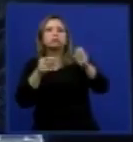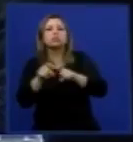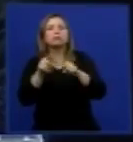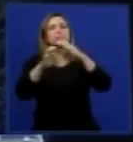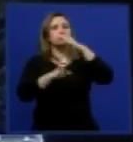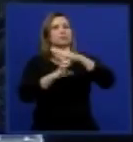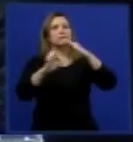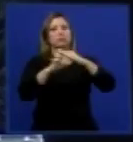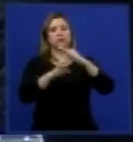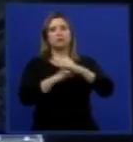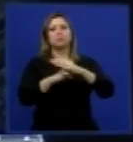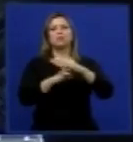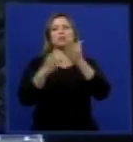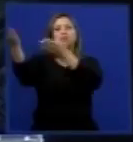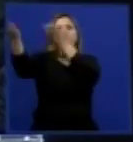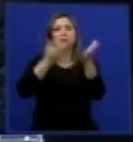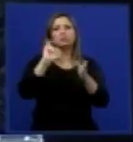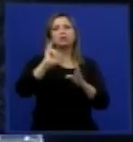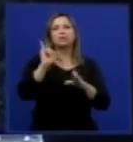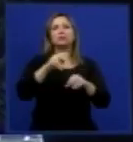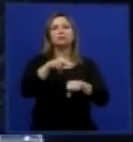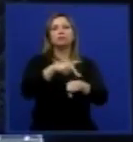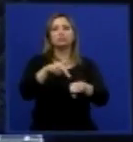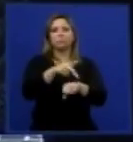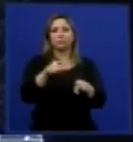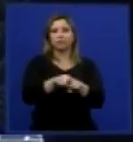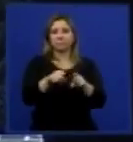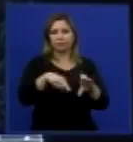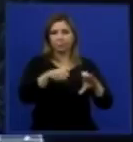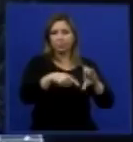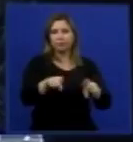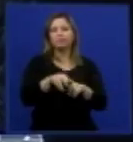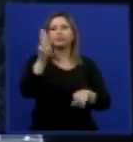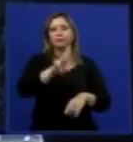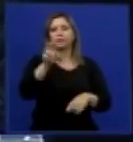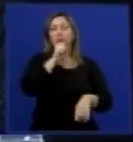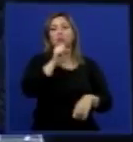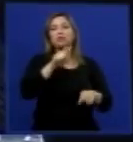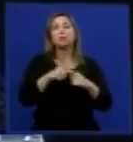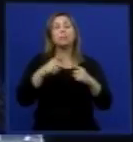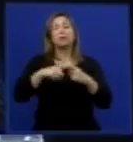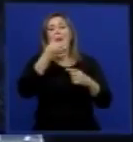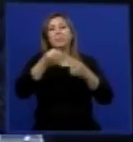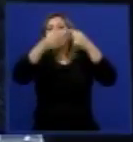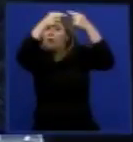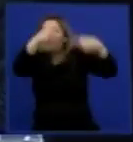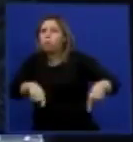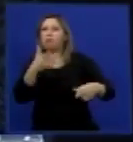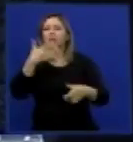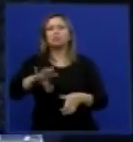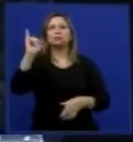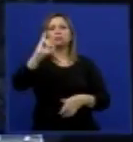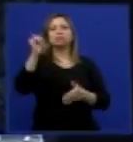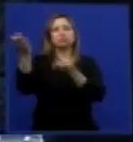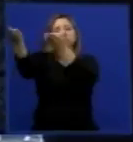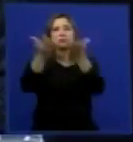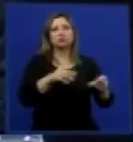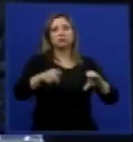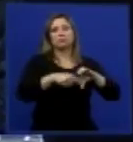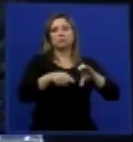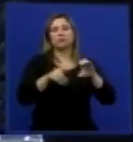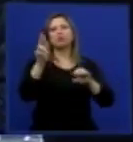empresas importadoras de pneus usados na época por ser contra essas importações se recusava efetuar Tais